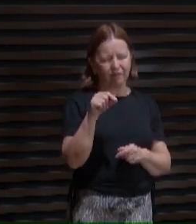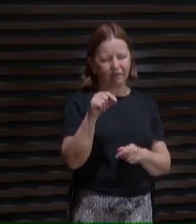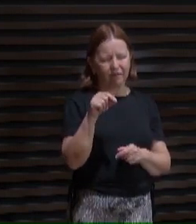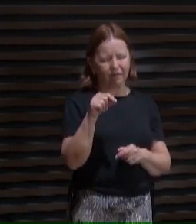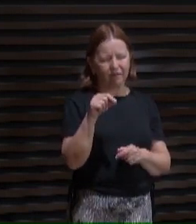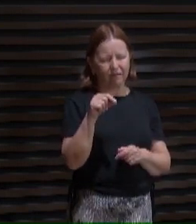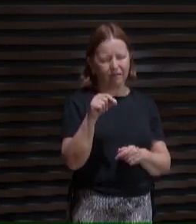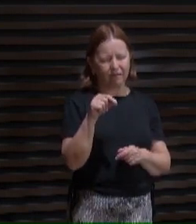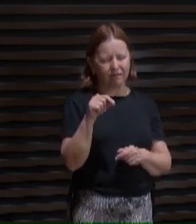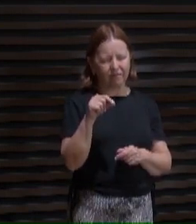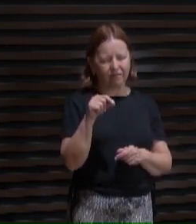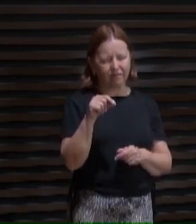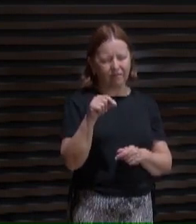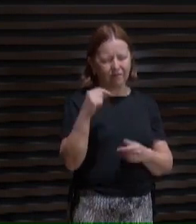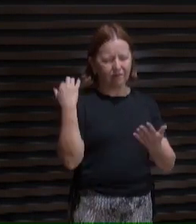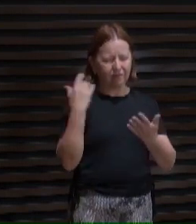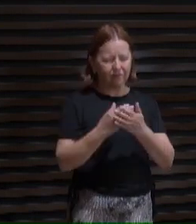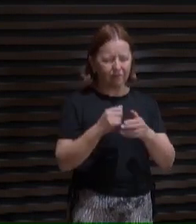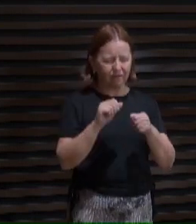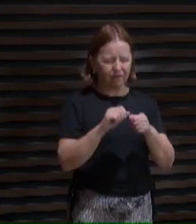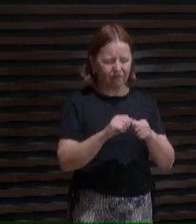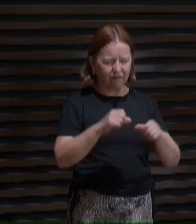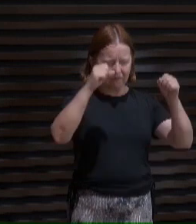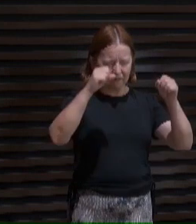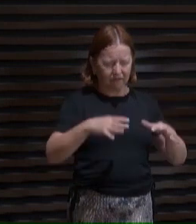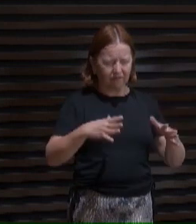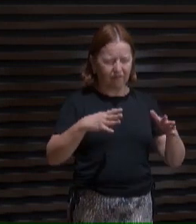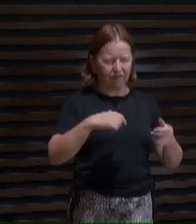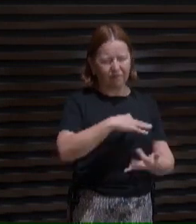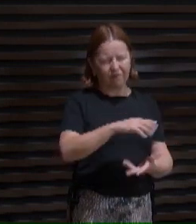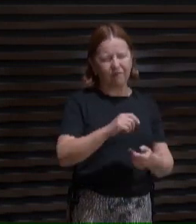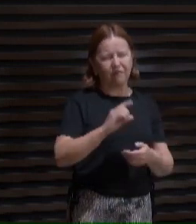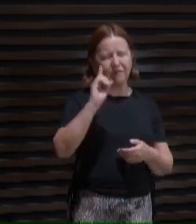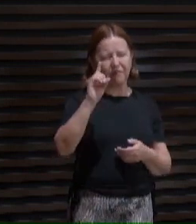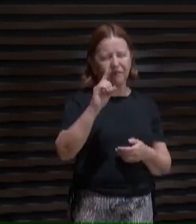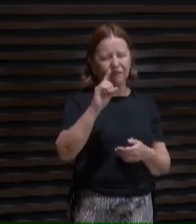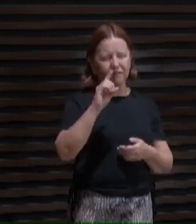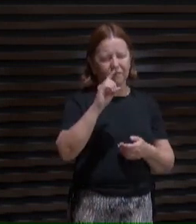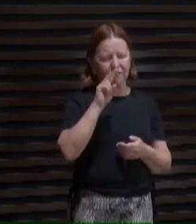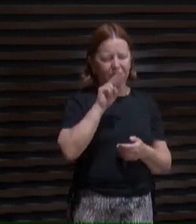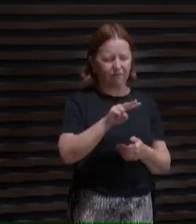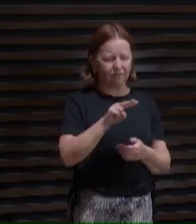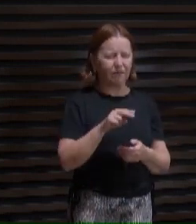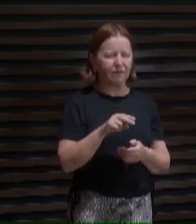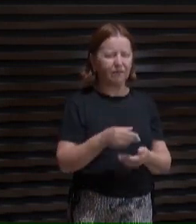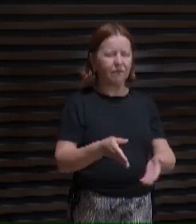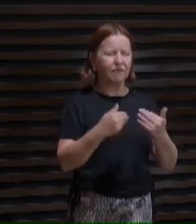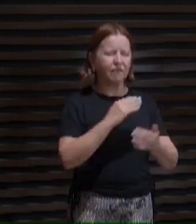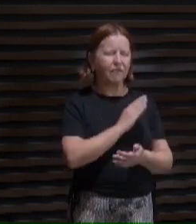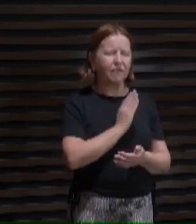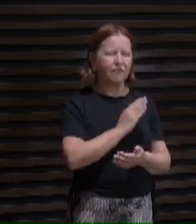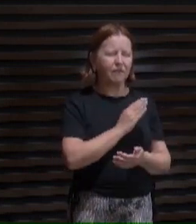que desde a fundação do mundo tu tens os olhos neles. Dá-nos um coração